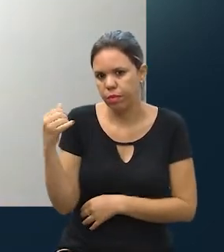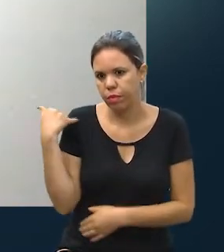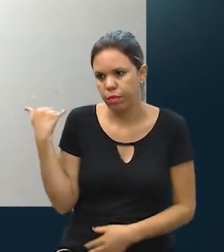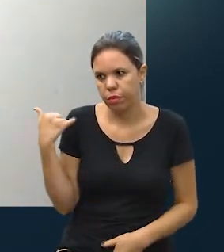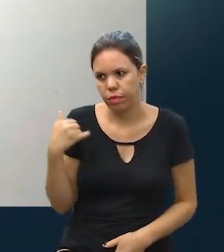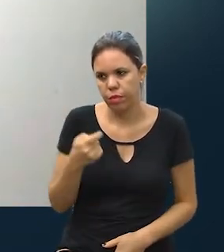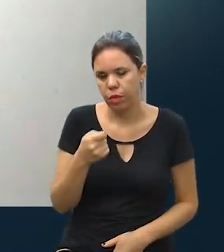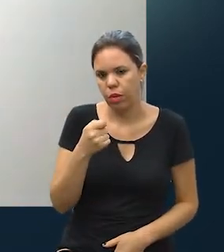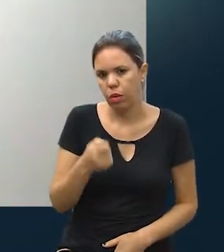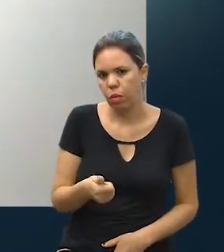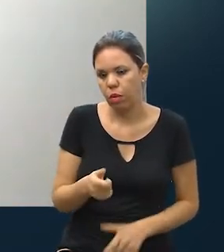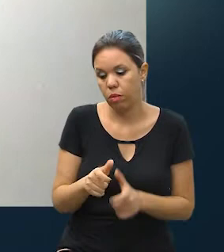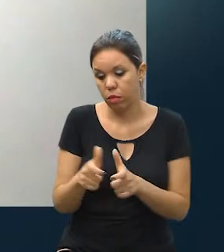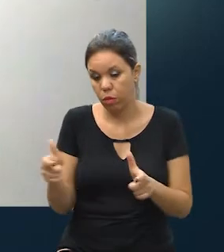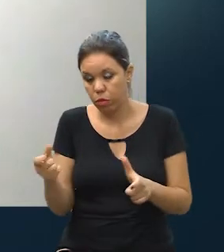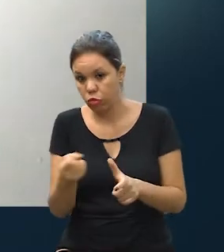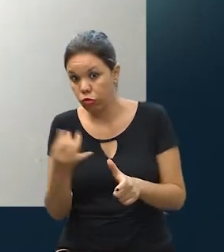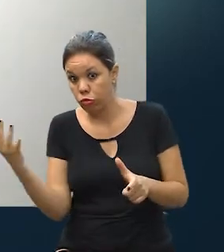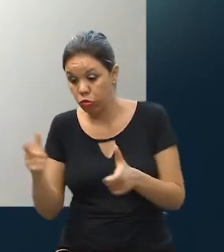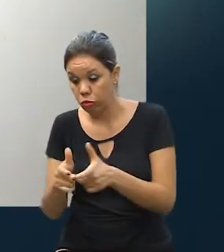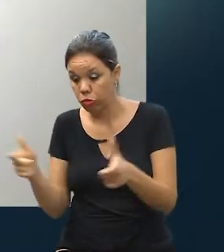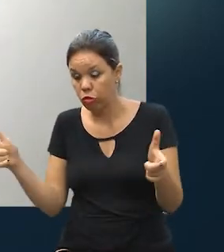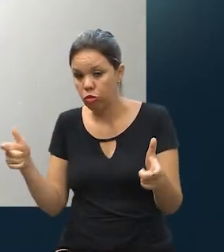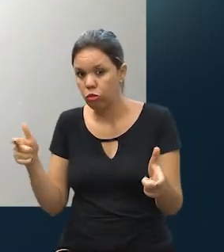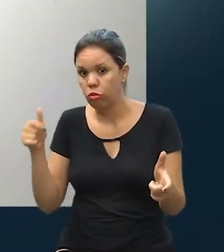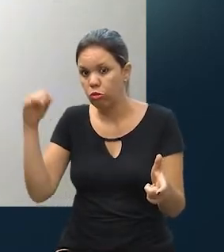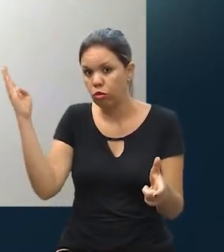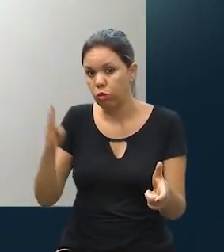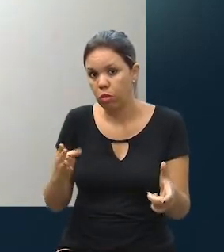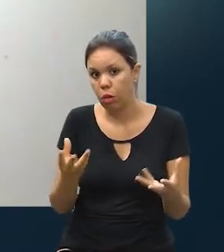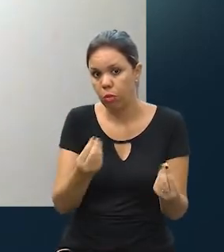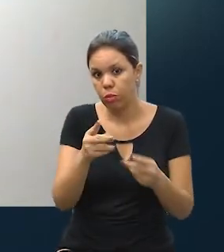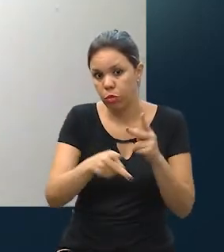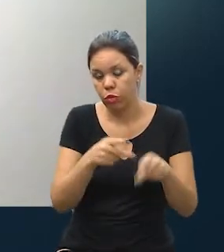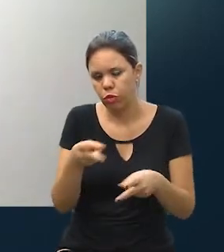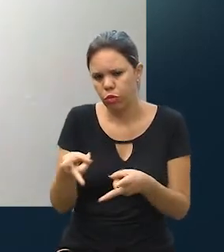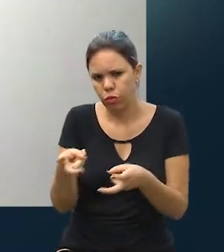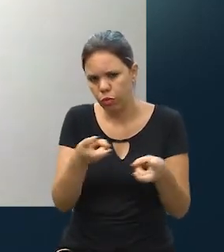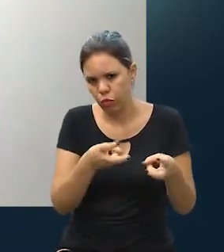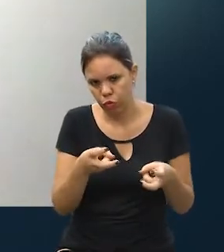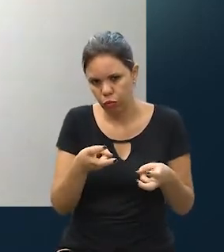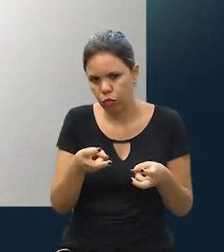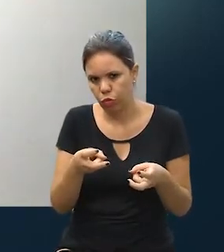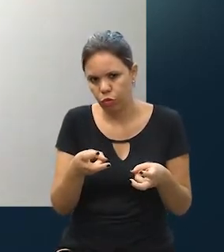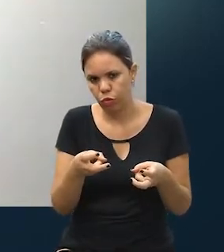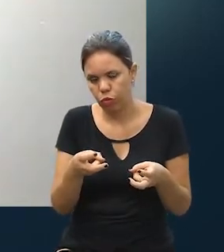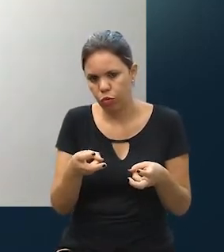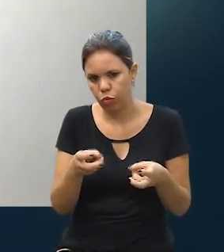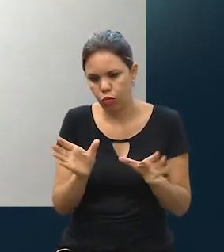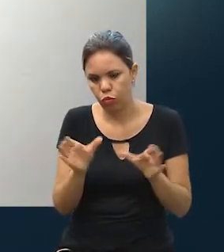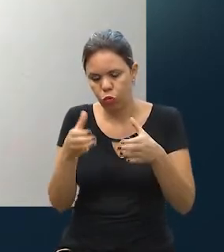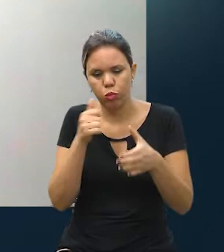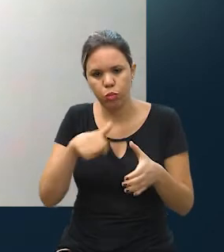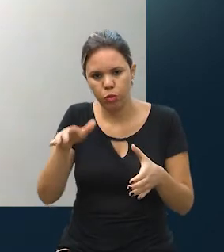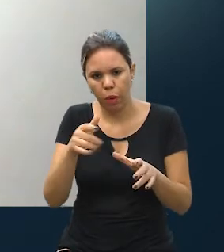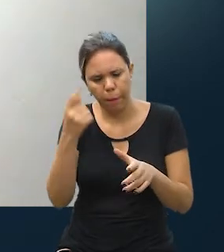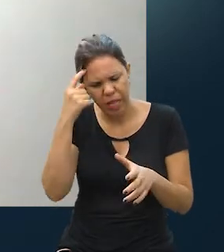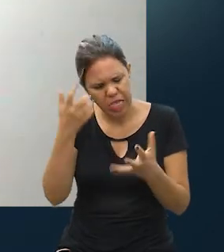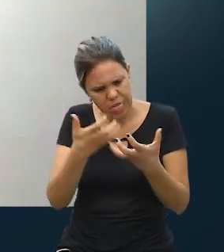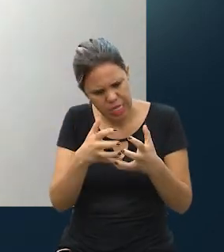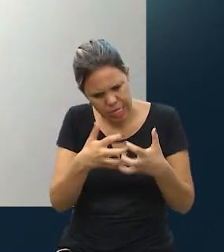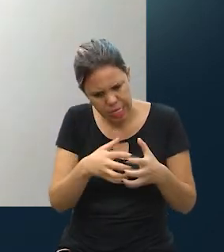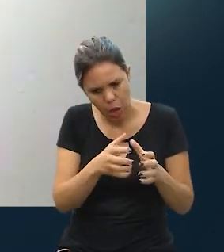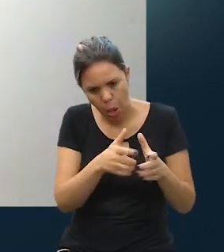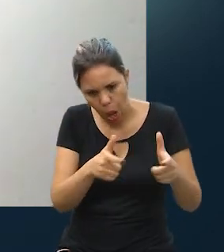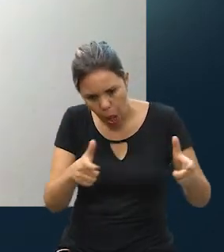É quase um quarto da população brasileira, é muita gente. Então, assim, se você olhar para esse universo, e pensando que isso vai aumentar, e pensando